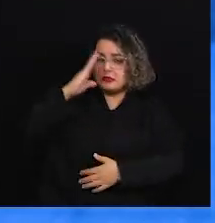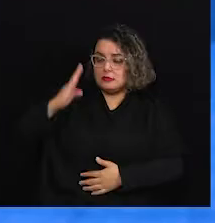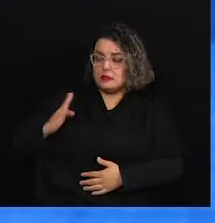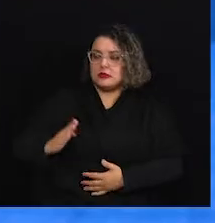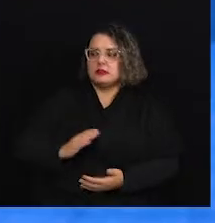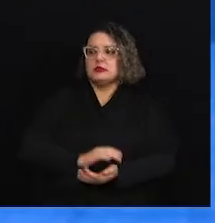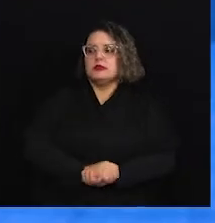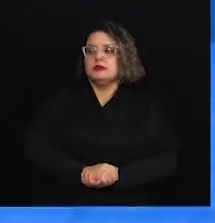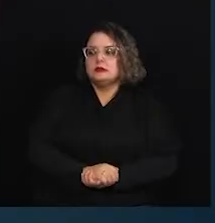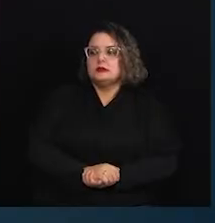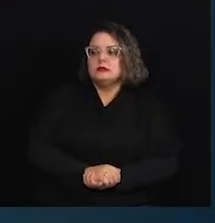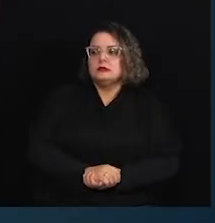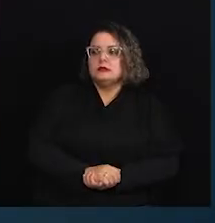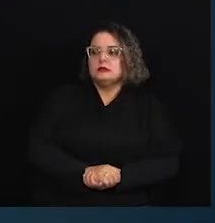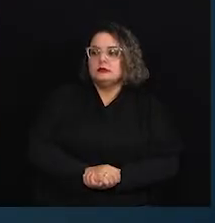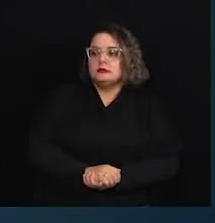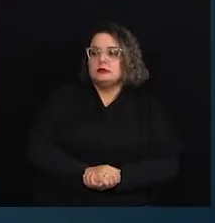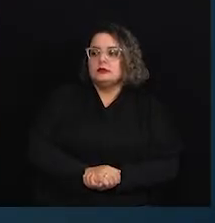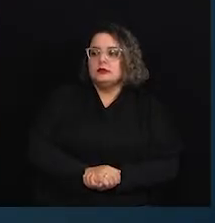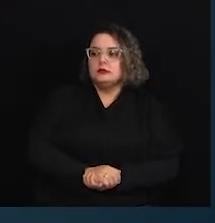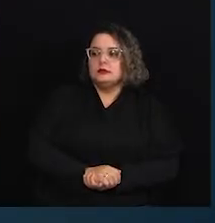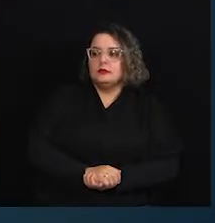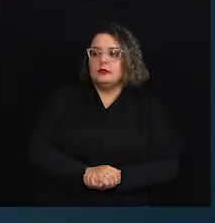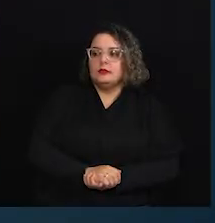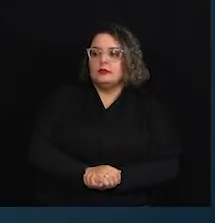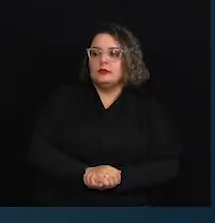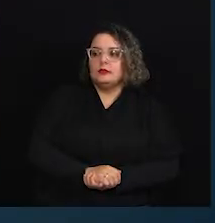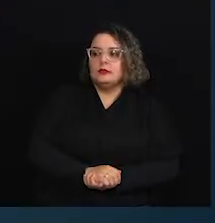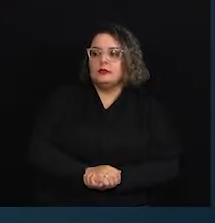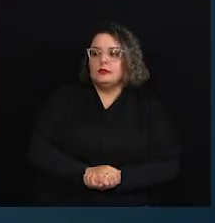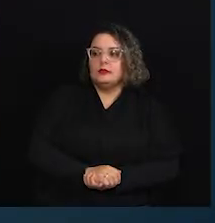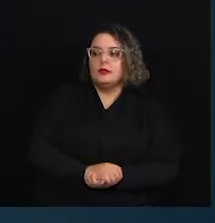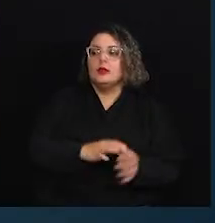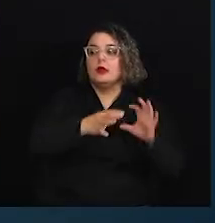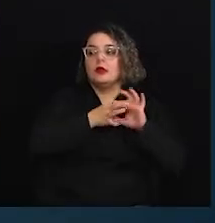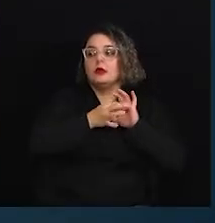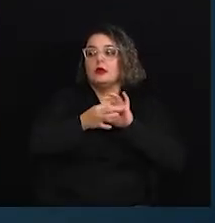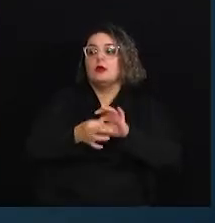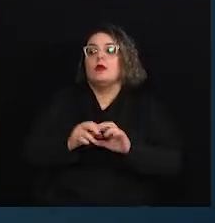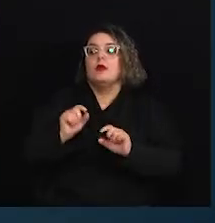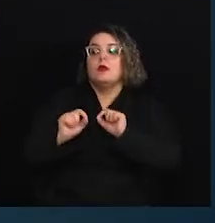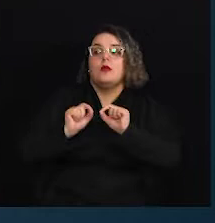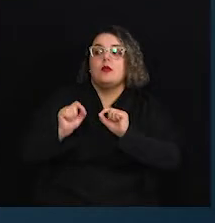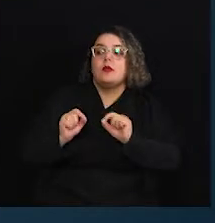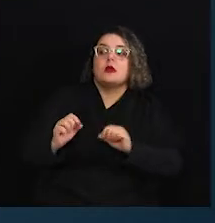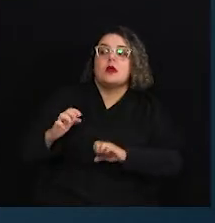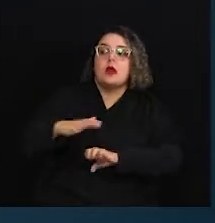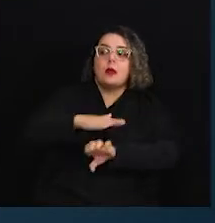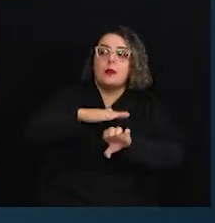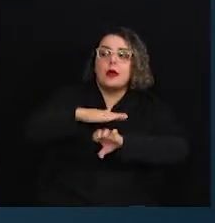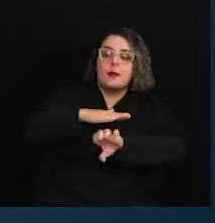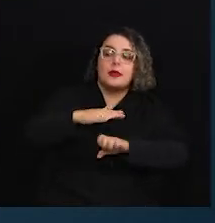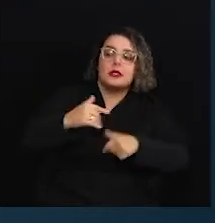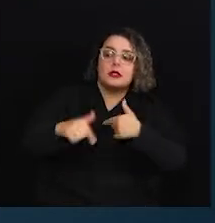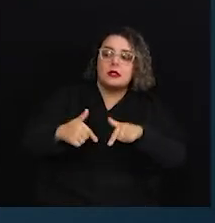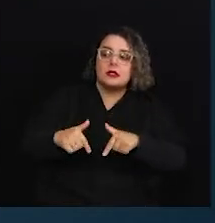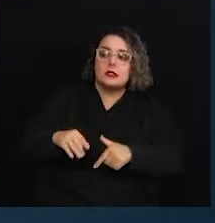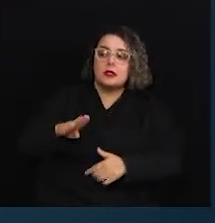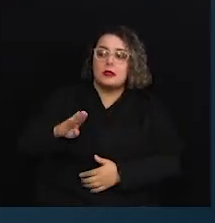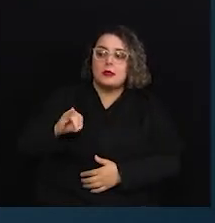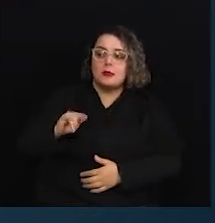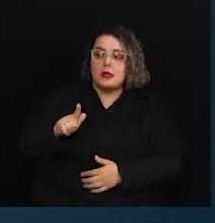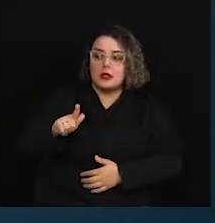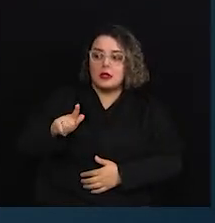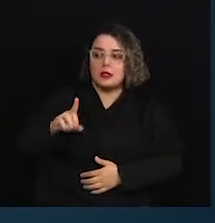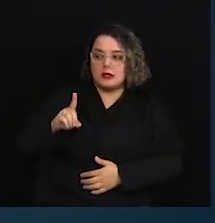brasileiras. Tá certo. Contexto, então, o que é uma empresa que trabalha com Big